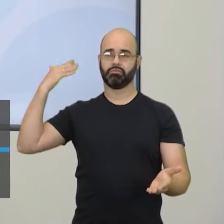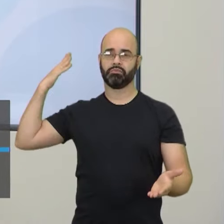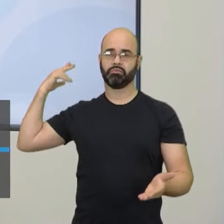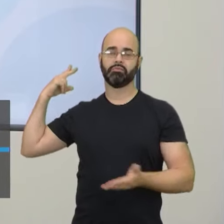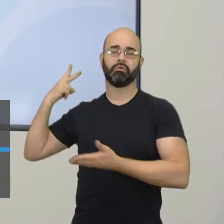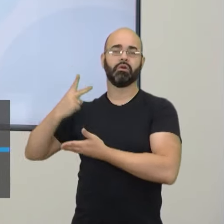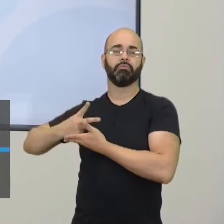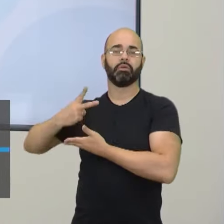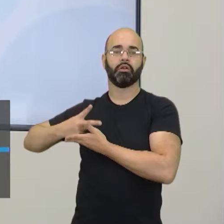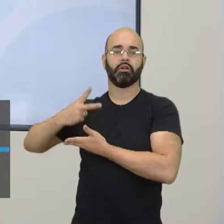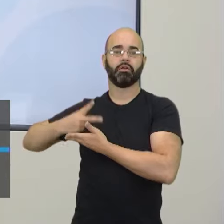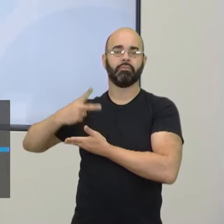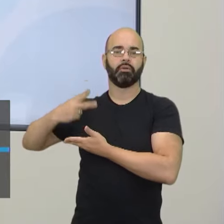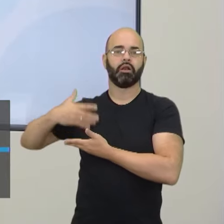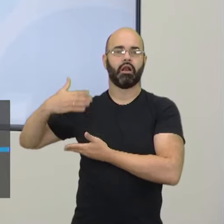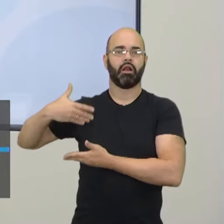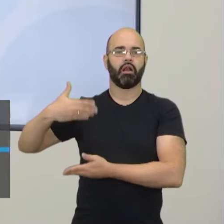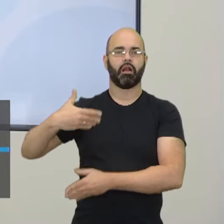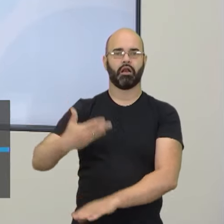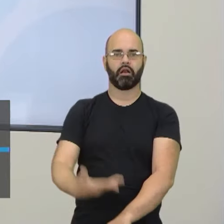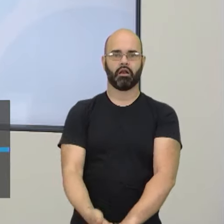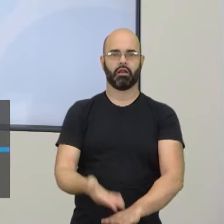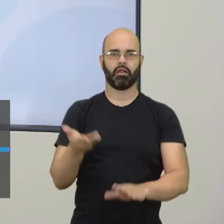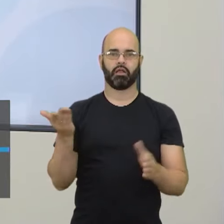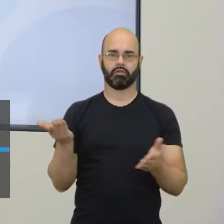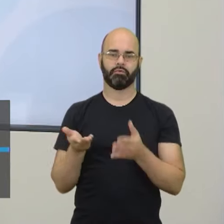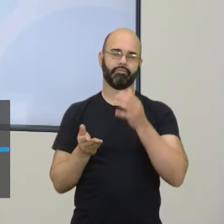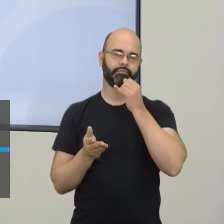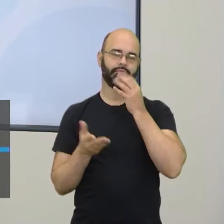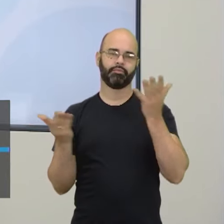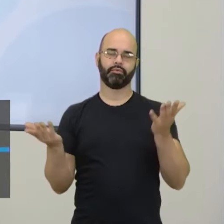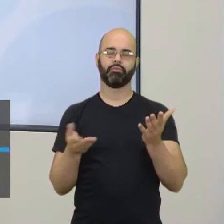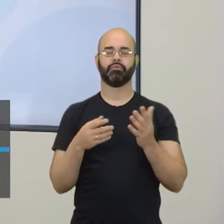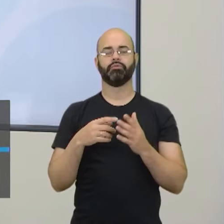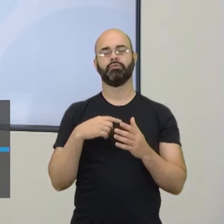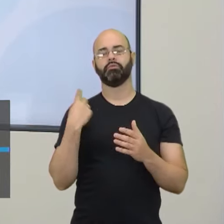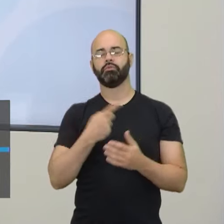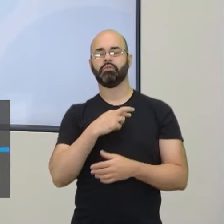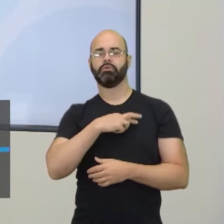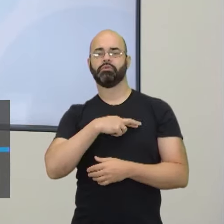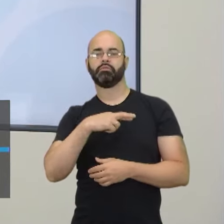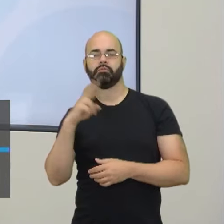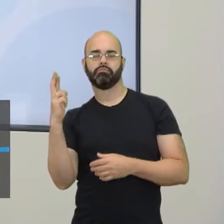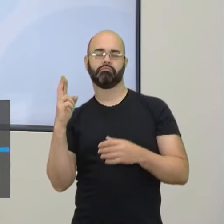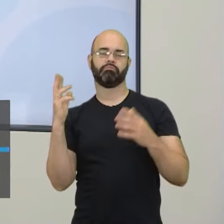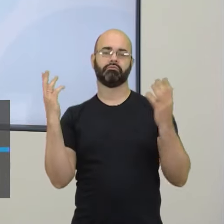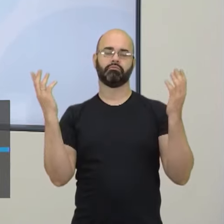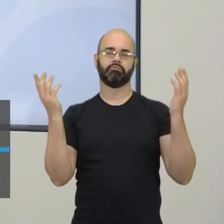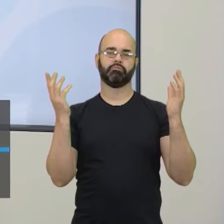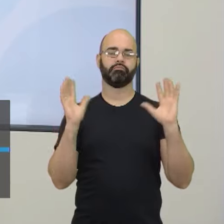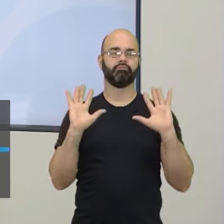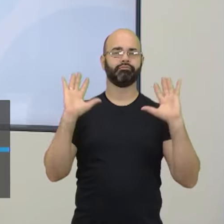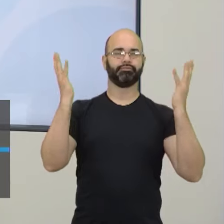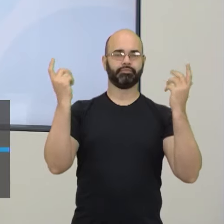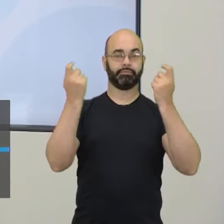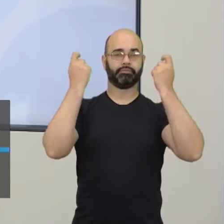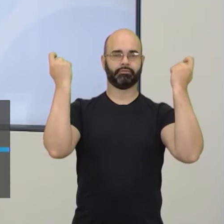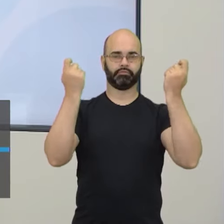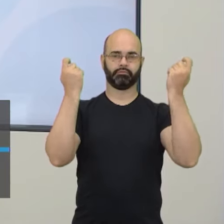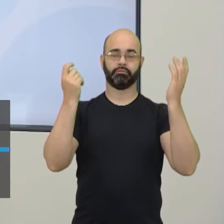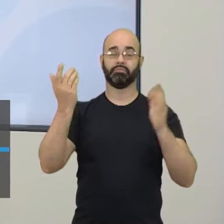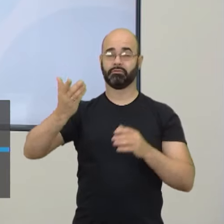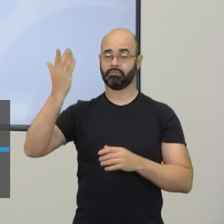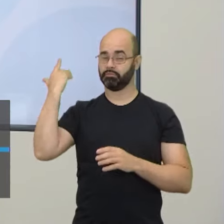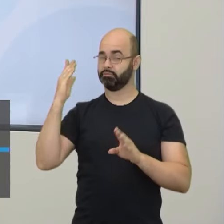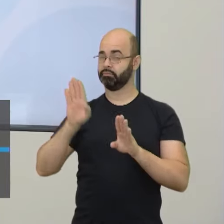passado. Então, as religiões, a forma como nós celebramos a nossa religiosidade, também é uma manifestação histórica,